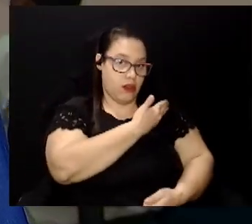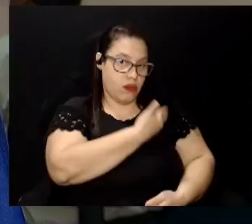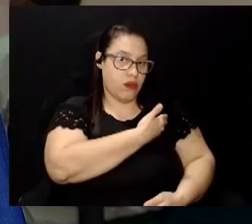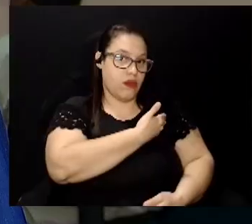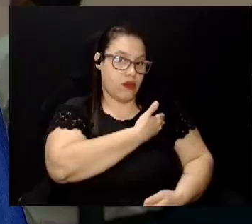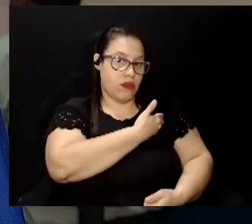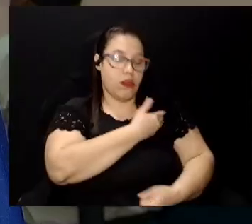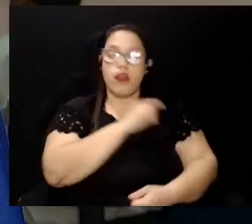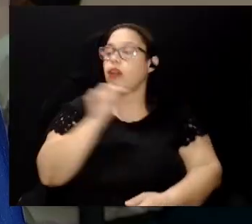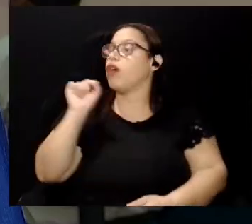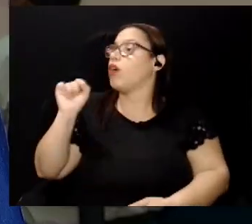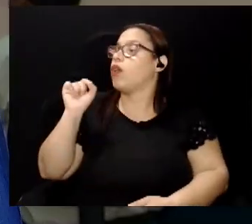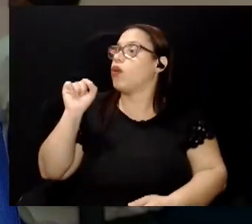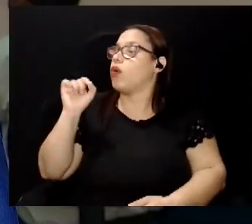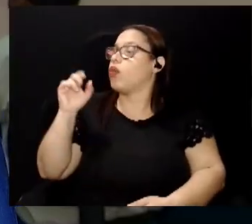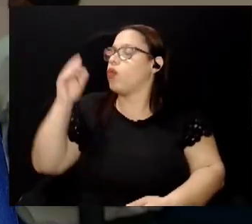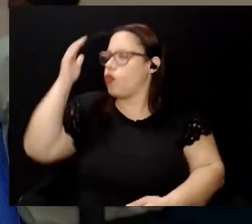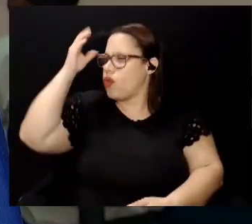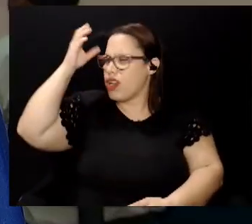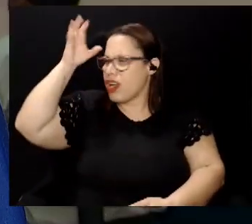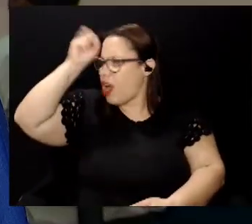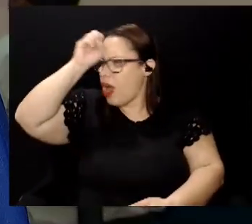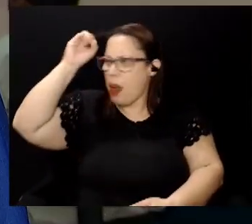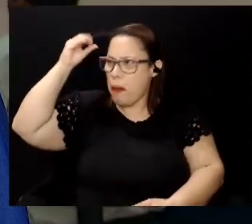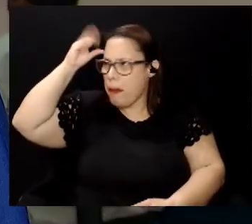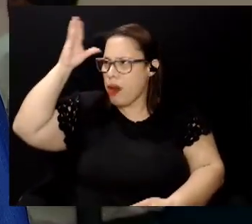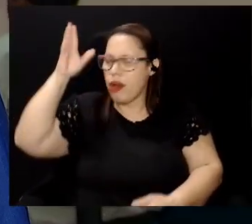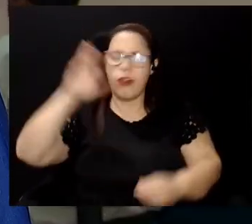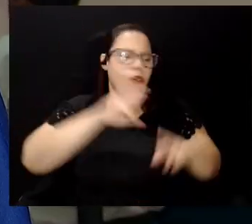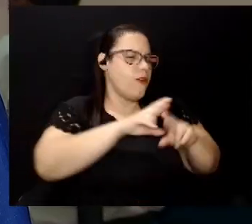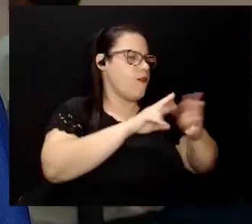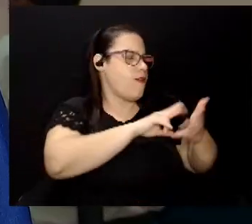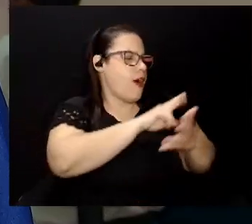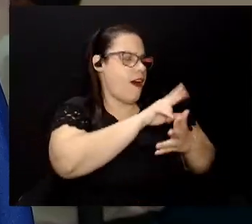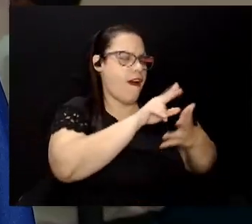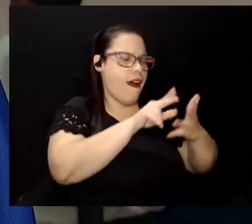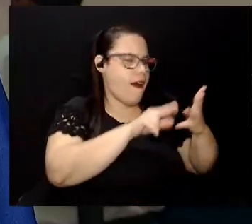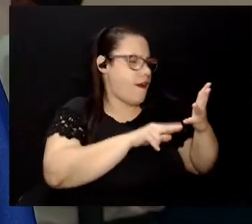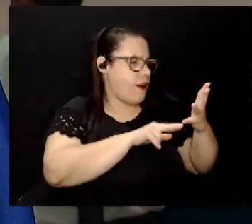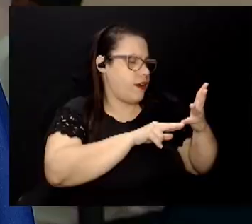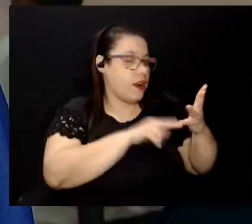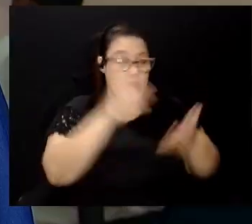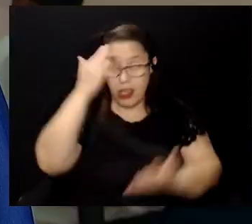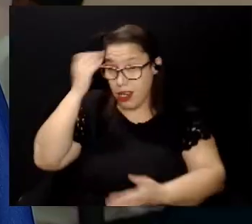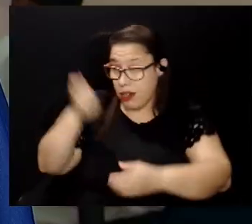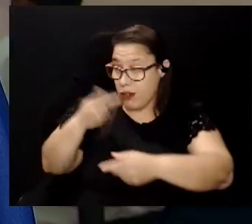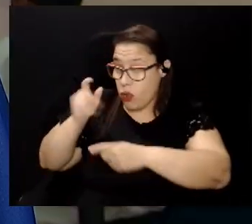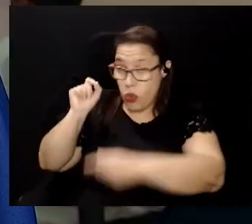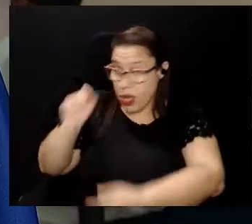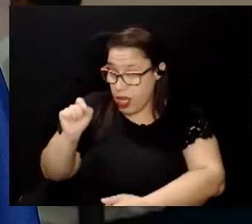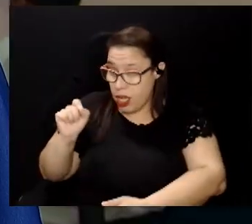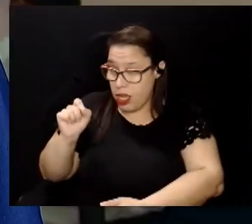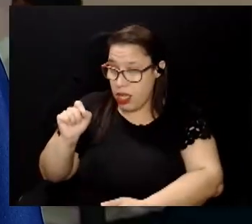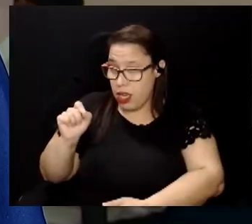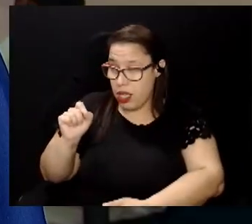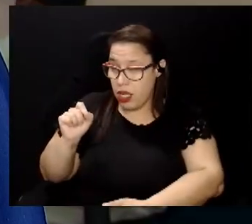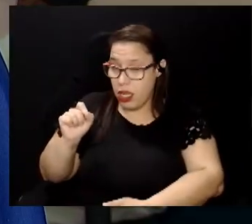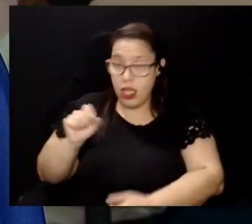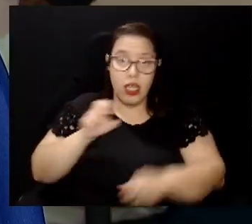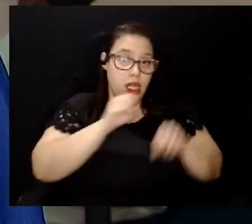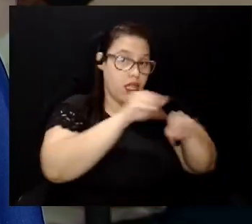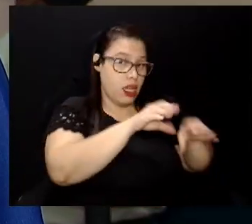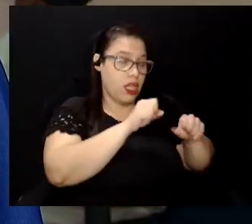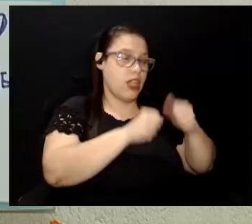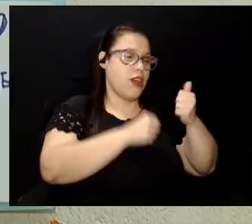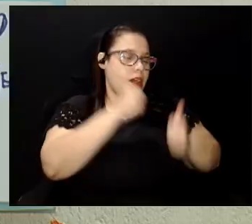amigos. E o que você aprende? Muitas coisas. Você sabe dizer o quê?